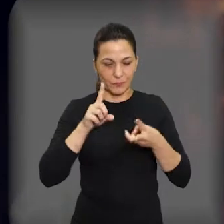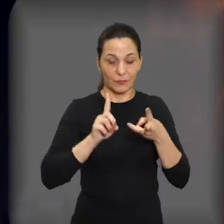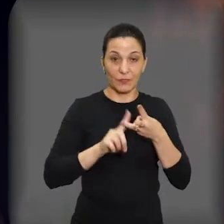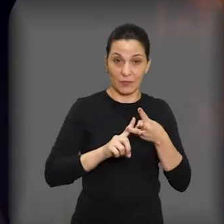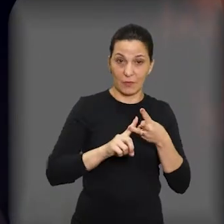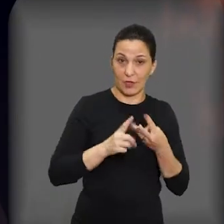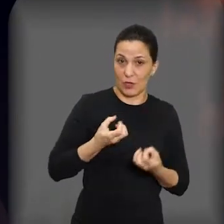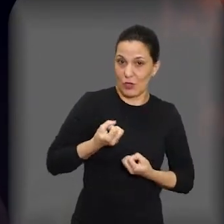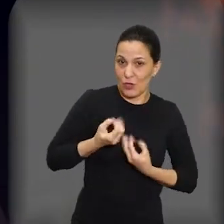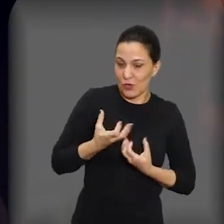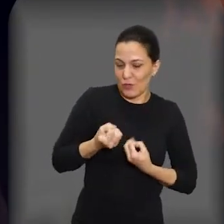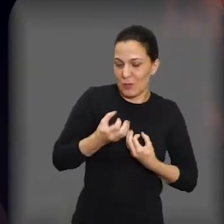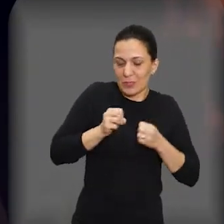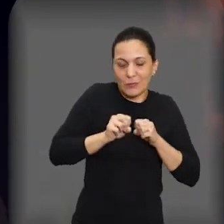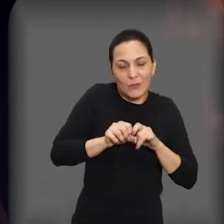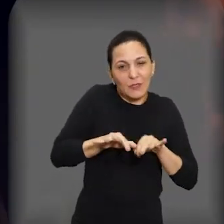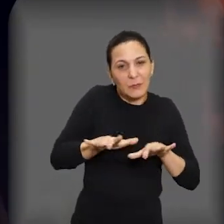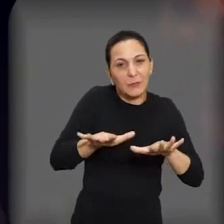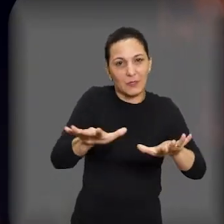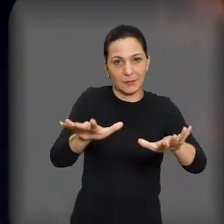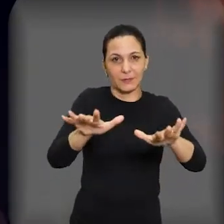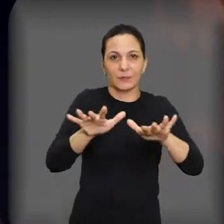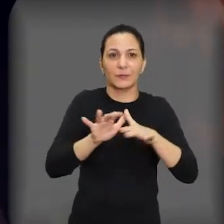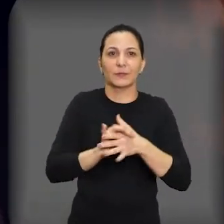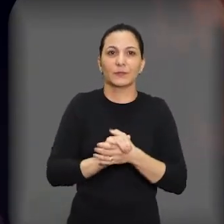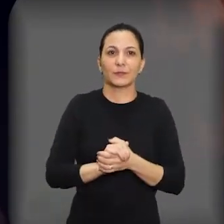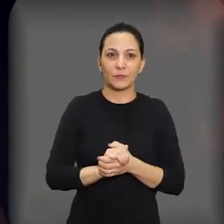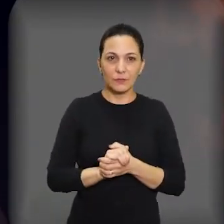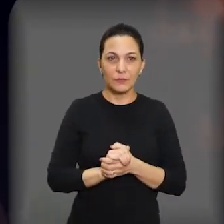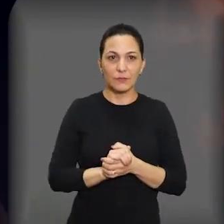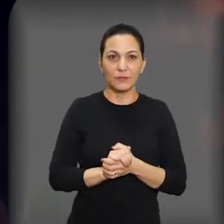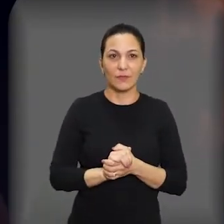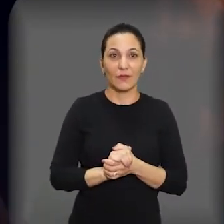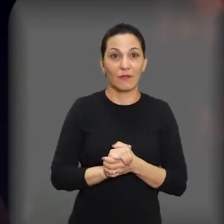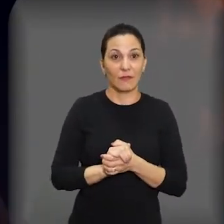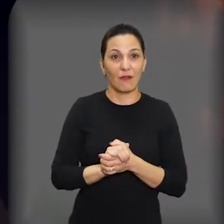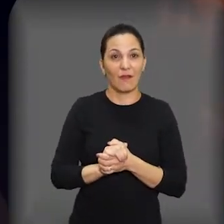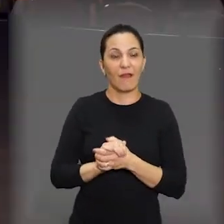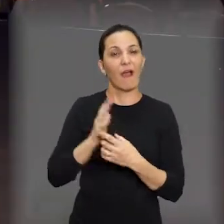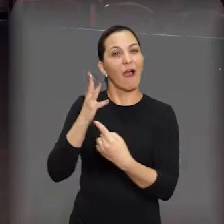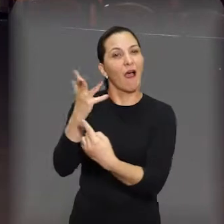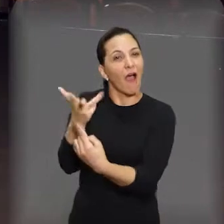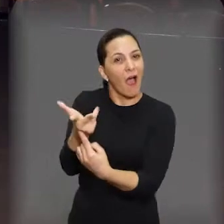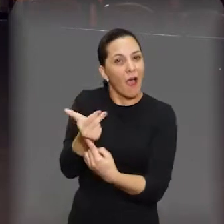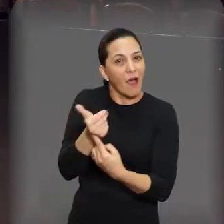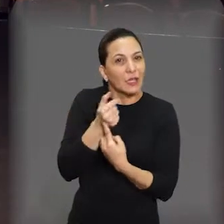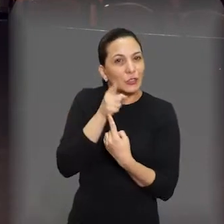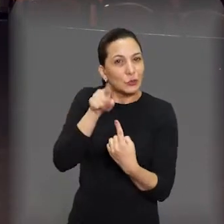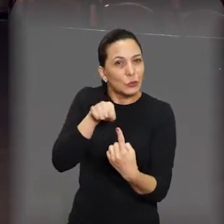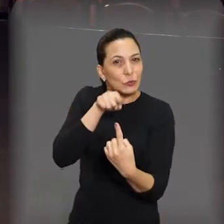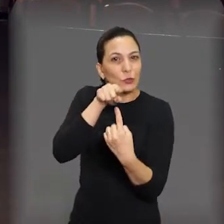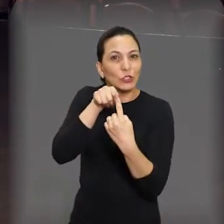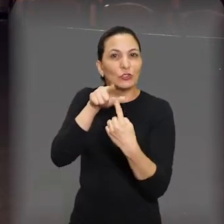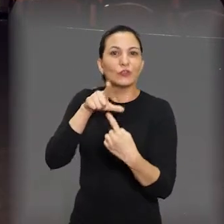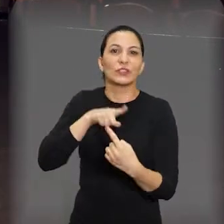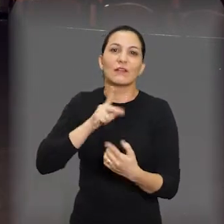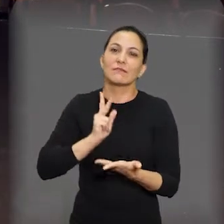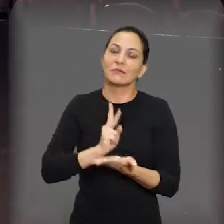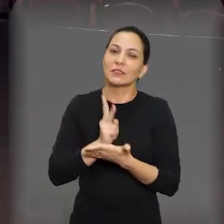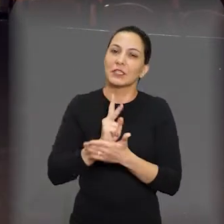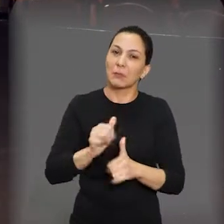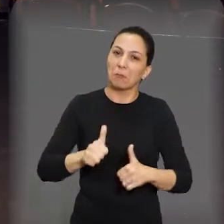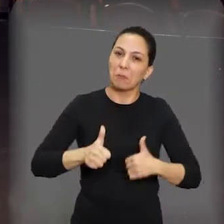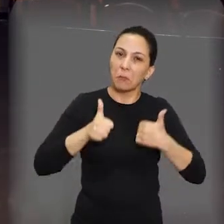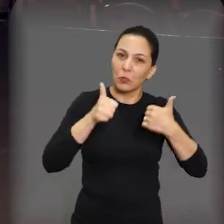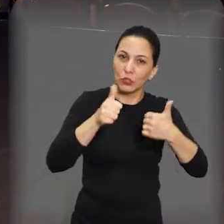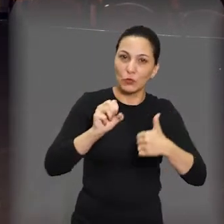ele sinta prazer e que ele possa passar uma mensagem. Toda mobilização